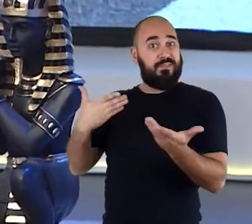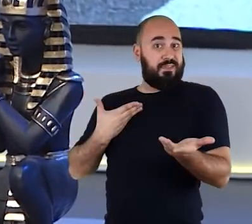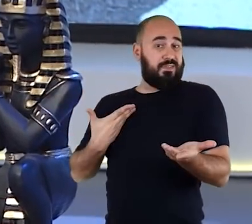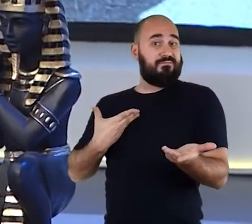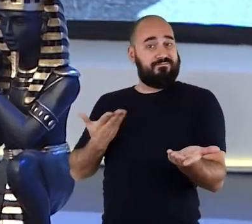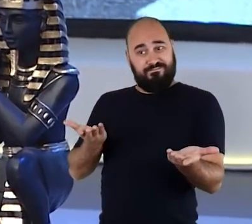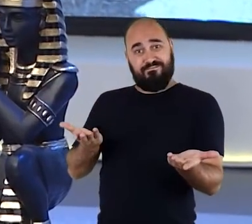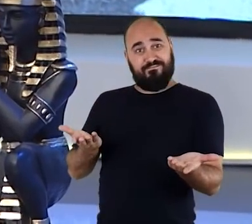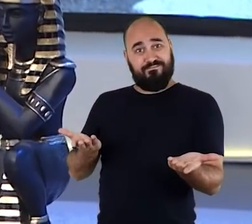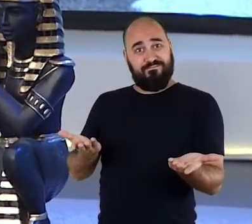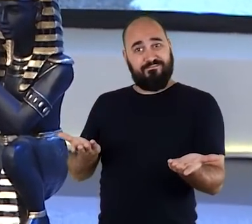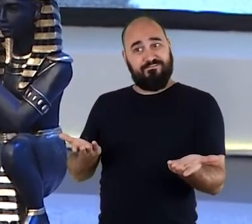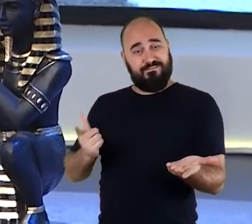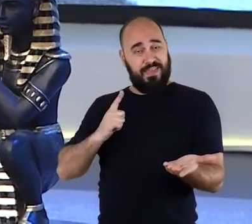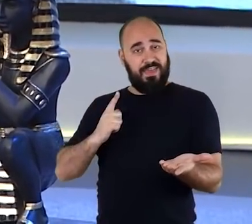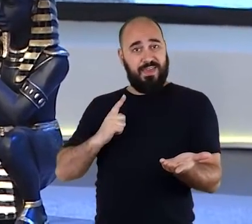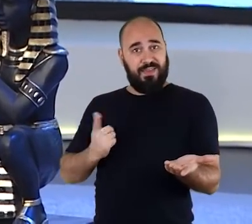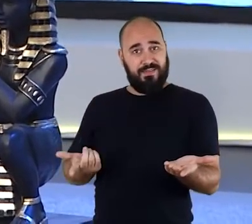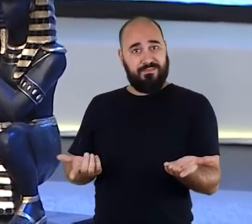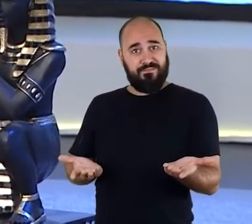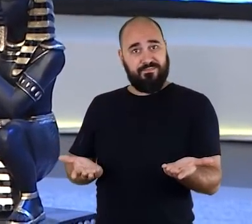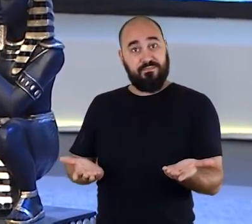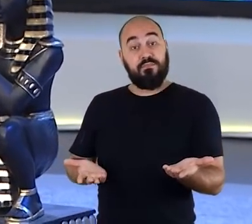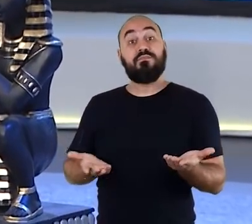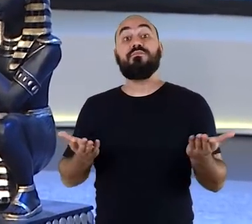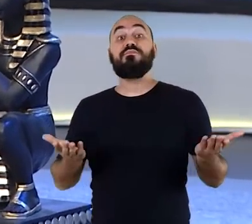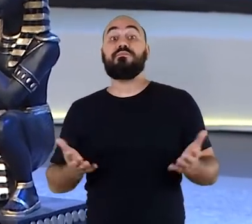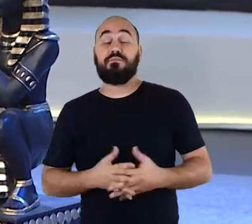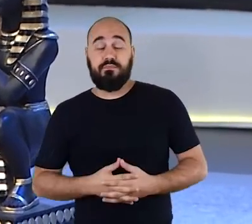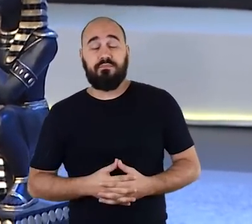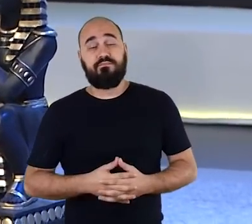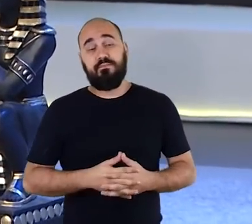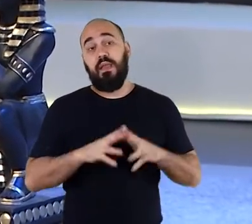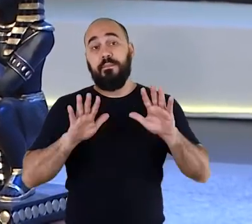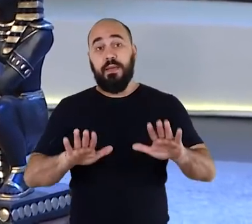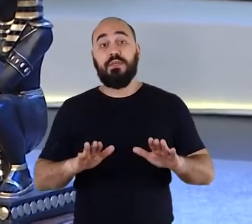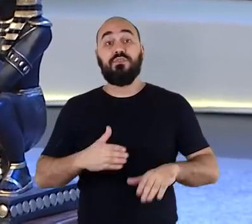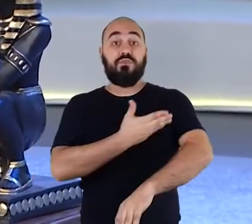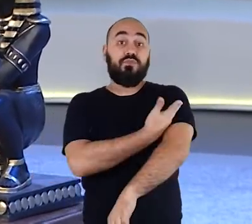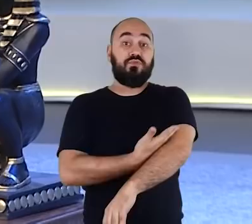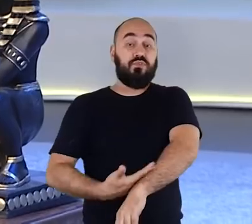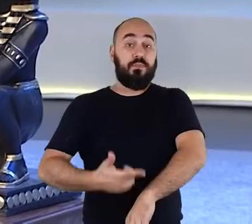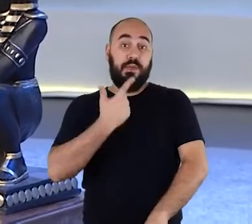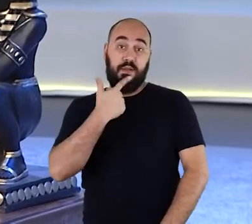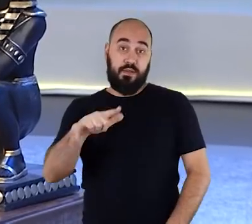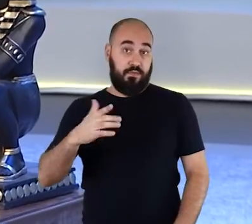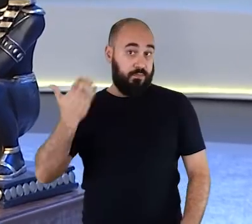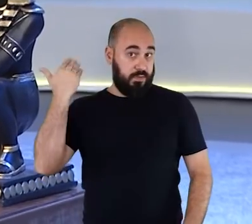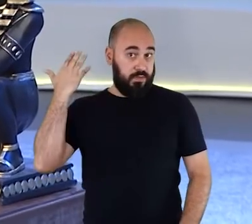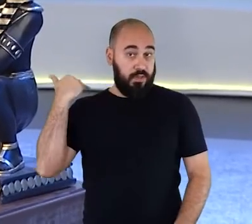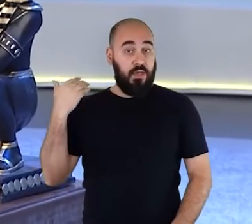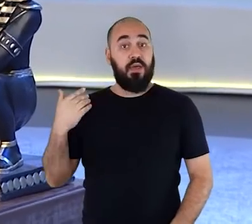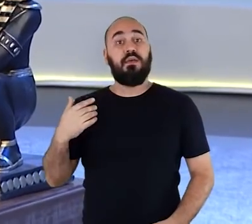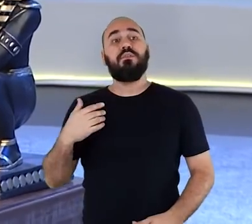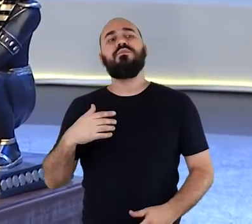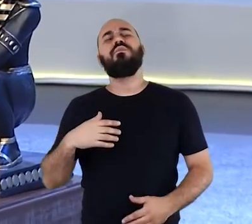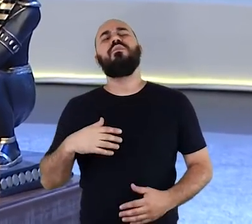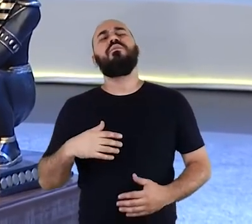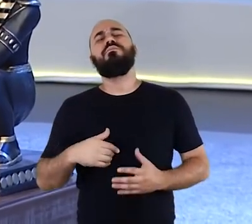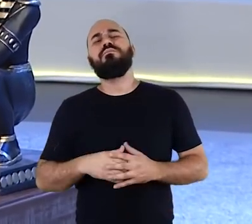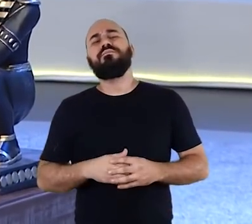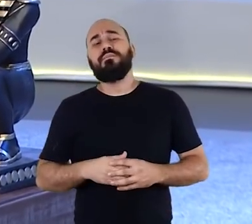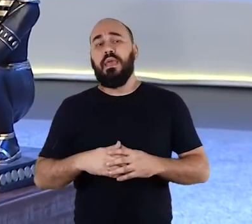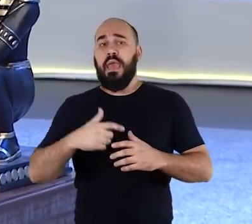Mas, de acordo com os costumes e das línguas da época, nomear reis ou reinos a partir da casa do